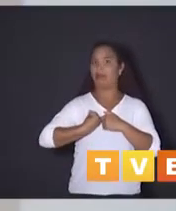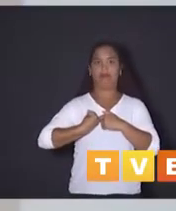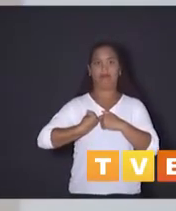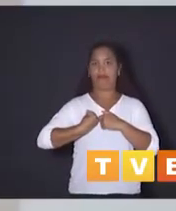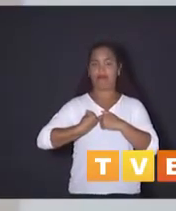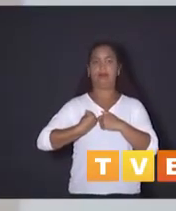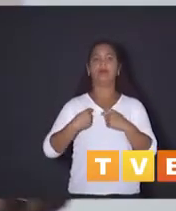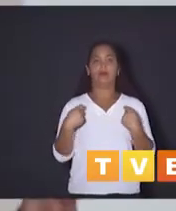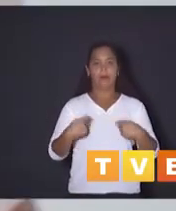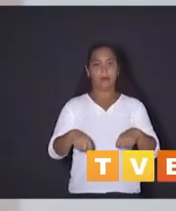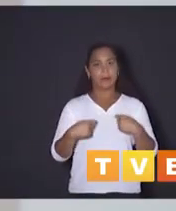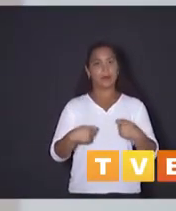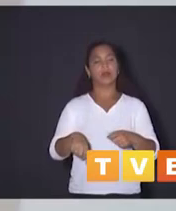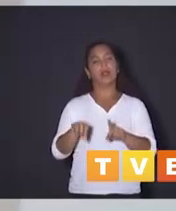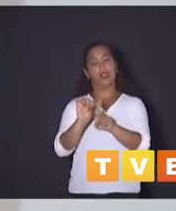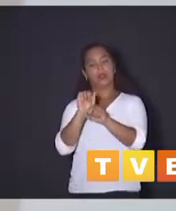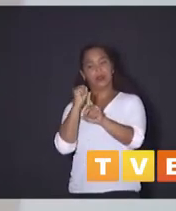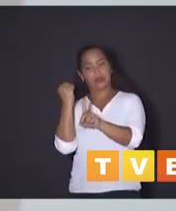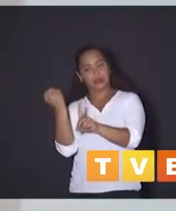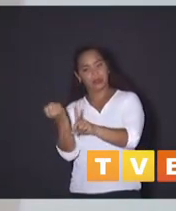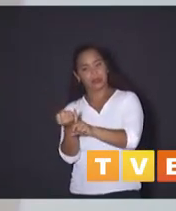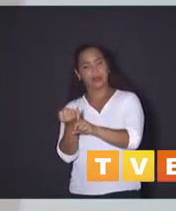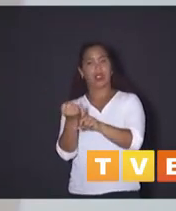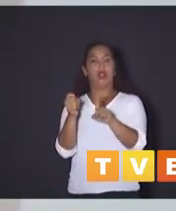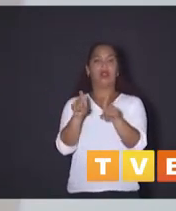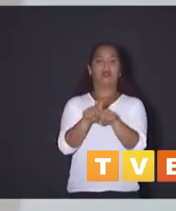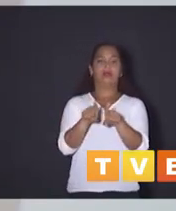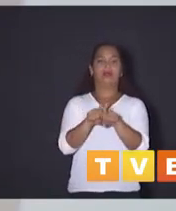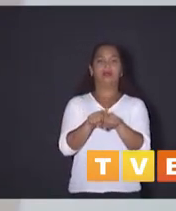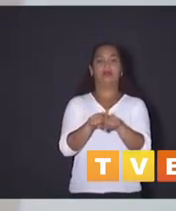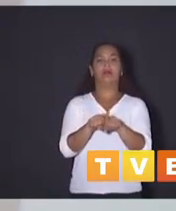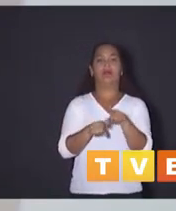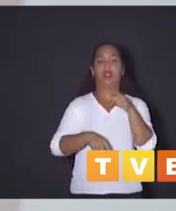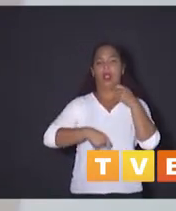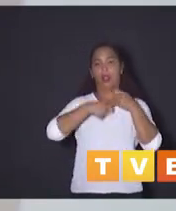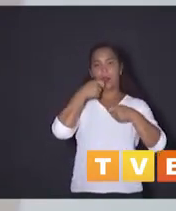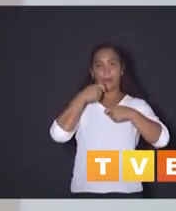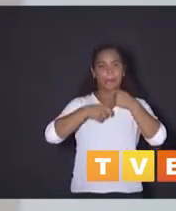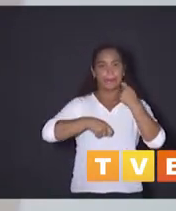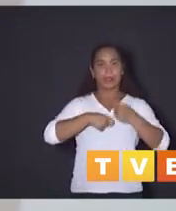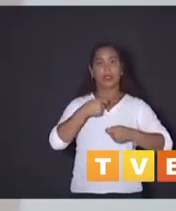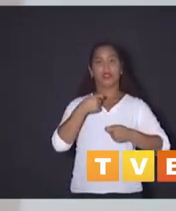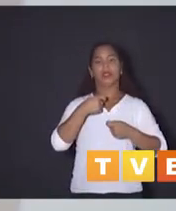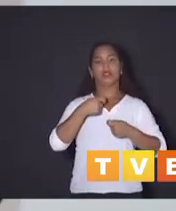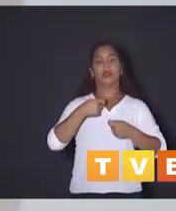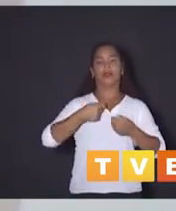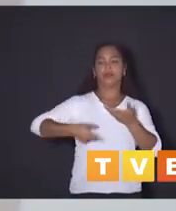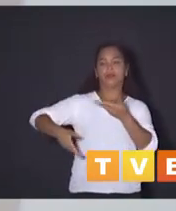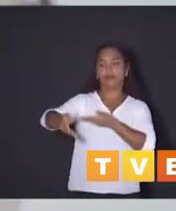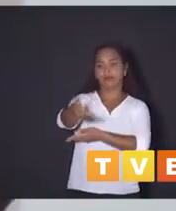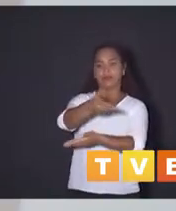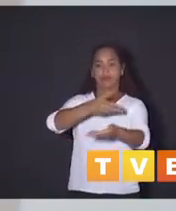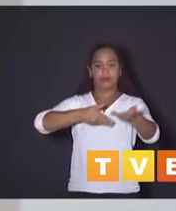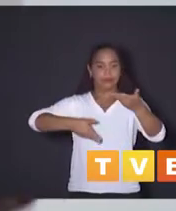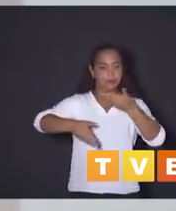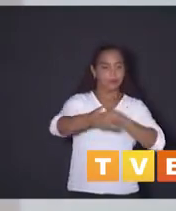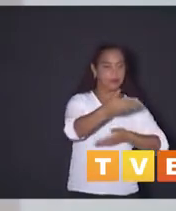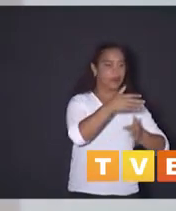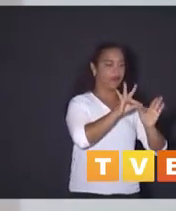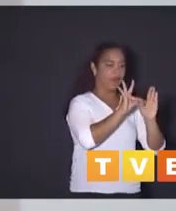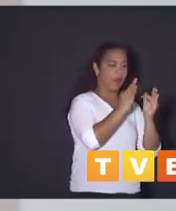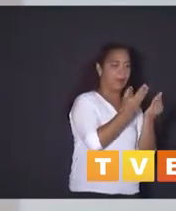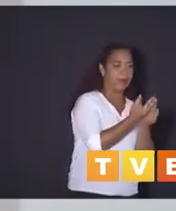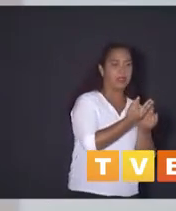que ele é um ato social ou seja o ato de comer nos permite nos socializamos com a nossa família nossos amigos